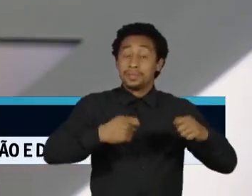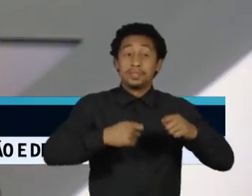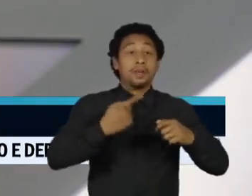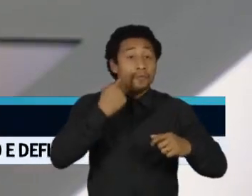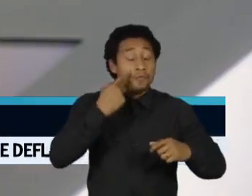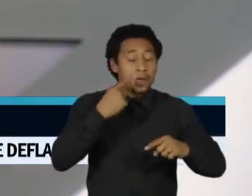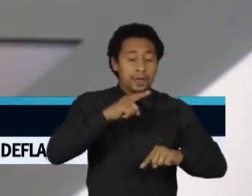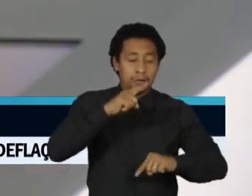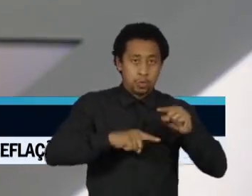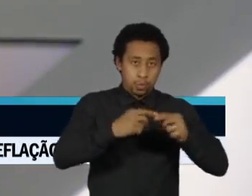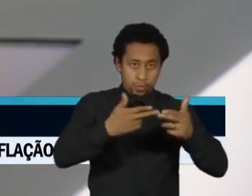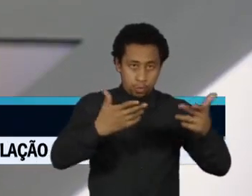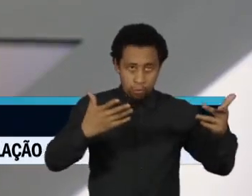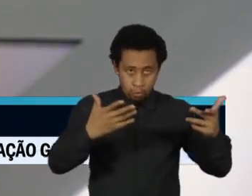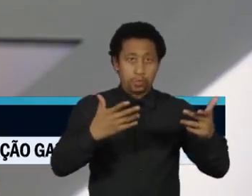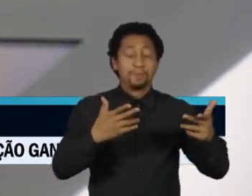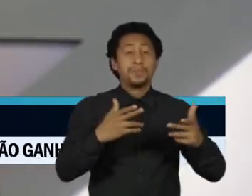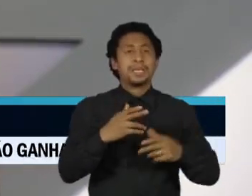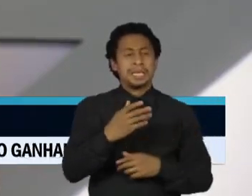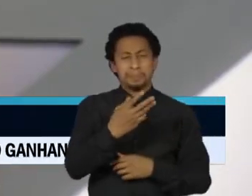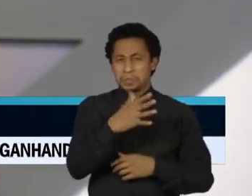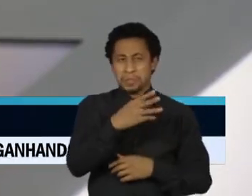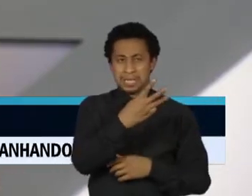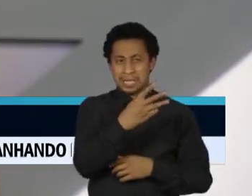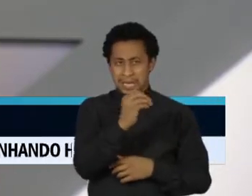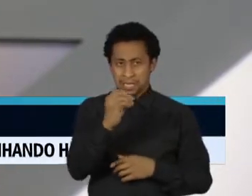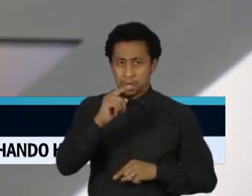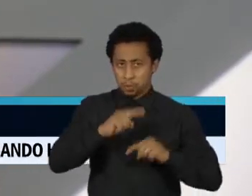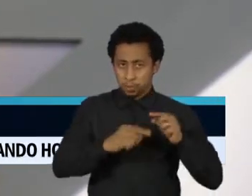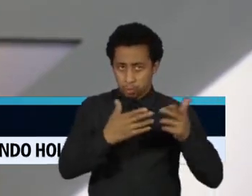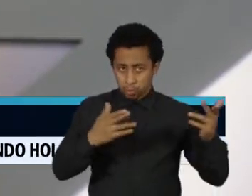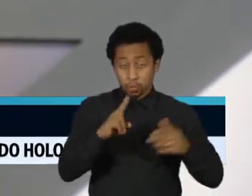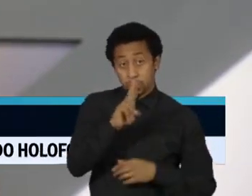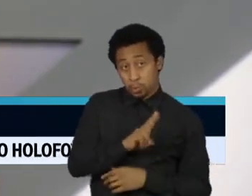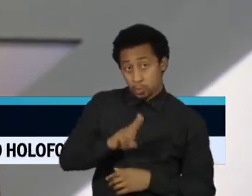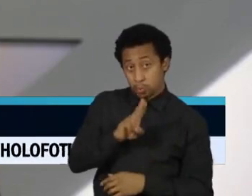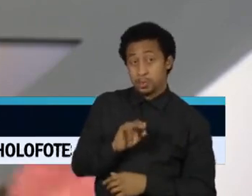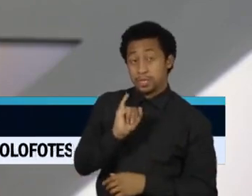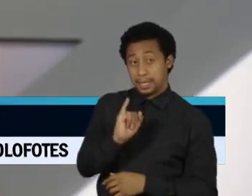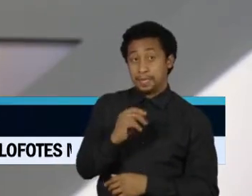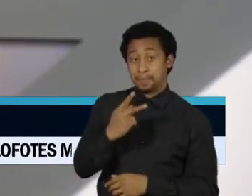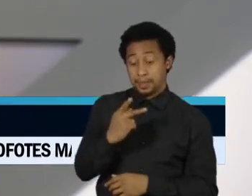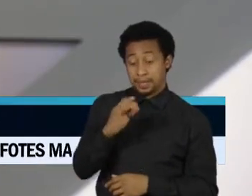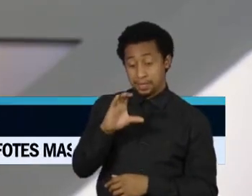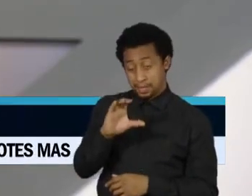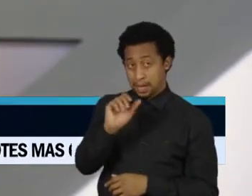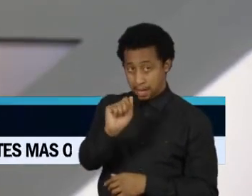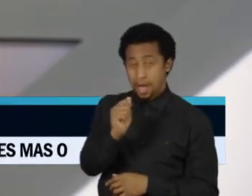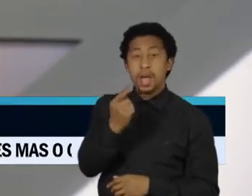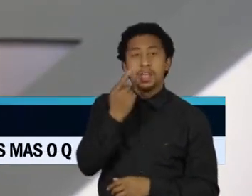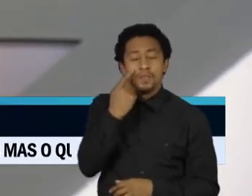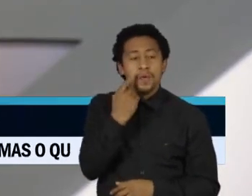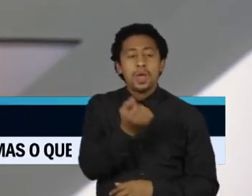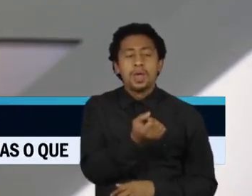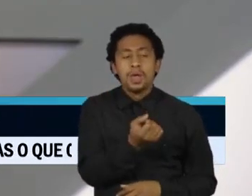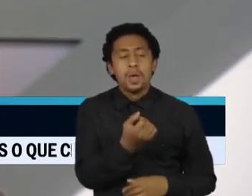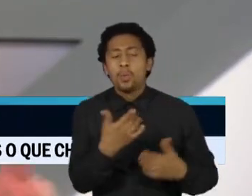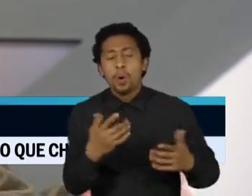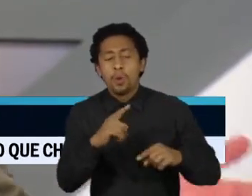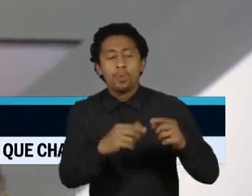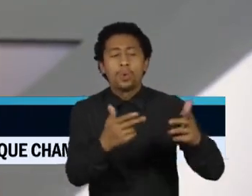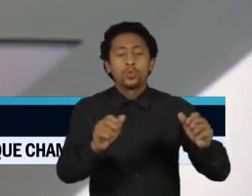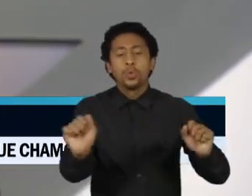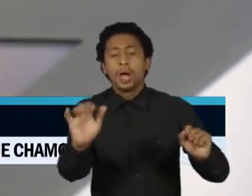IPCA, quantos deles subiram. E a gente está ali subindo 65%, 70% daqueles produtos todo mês. Então, mostra